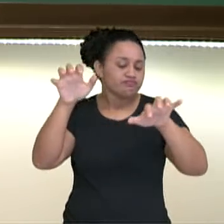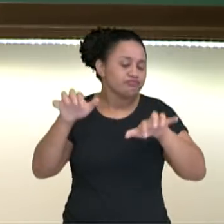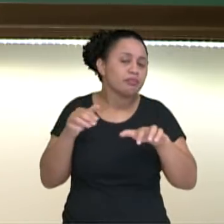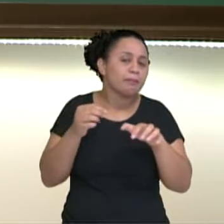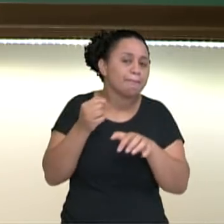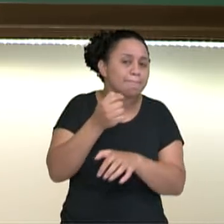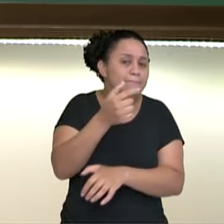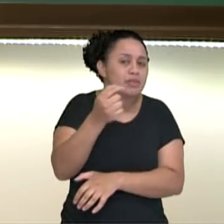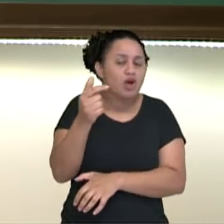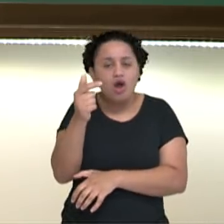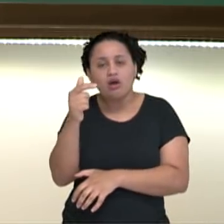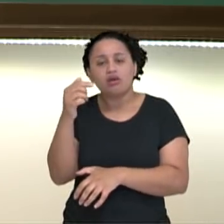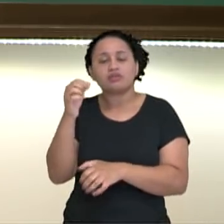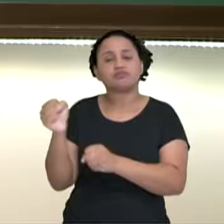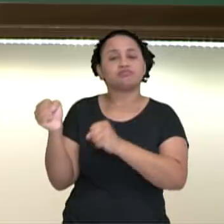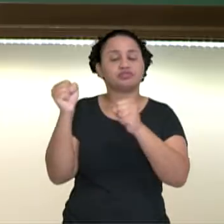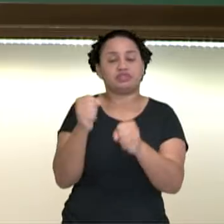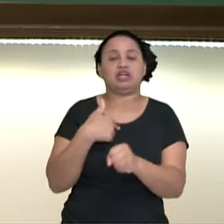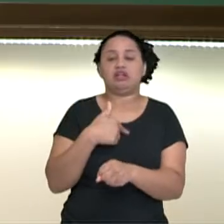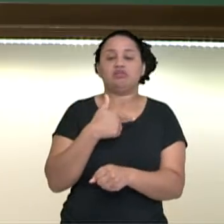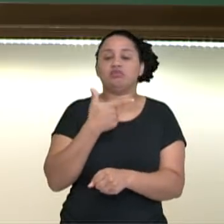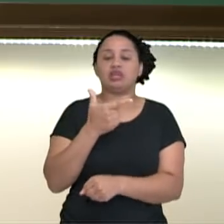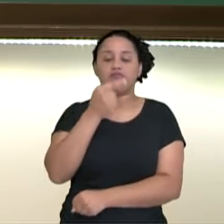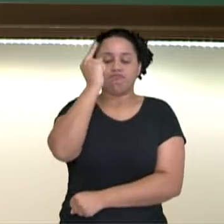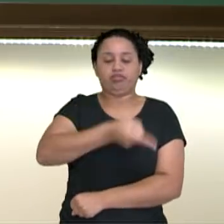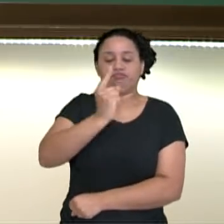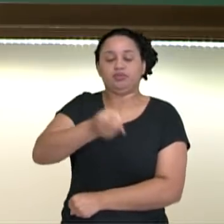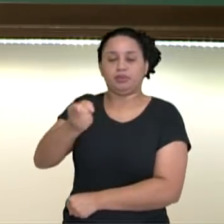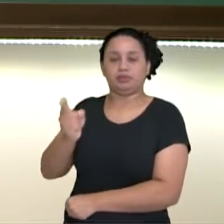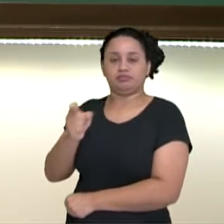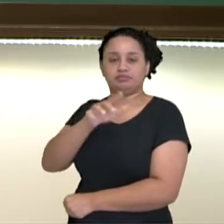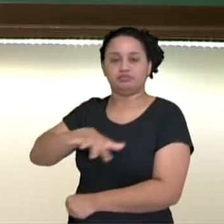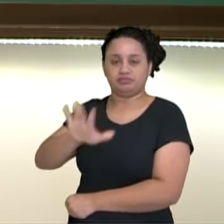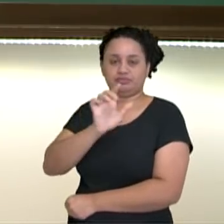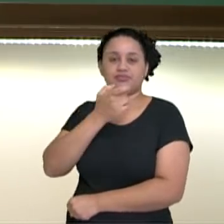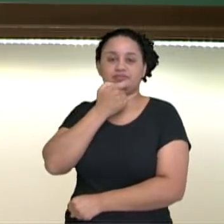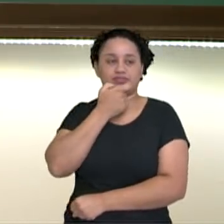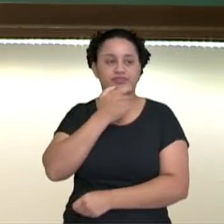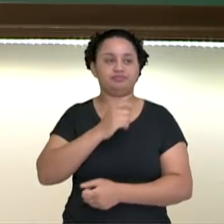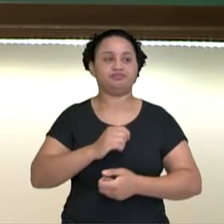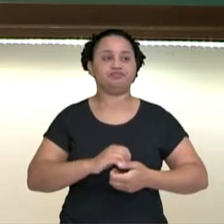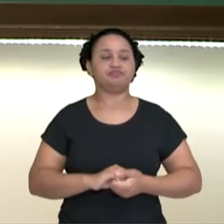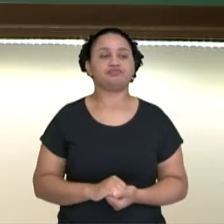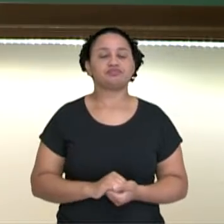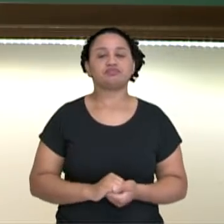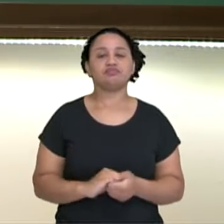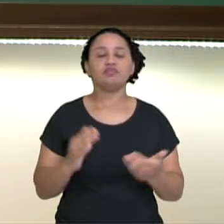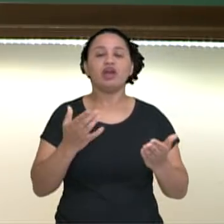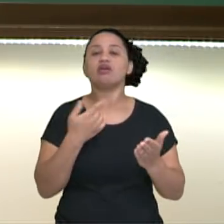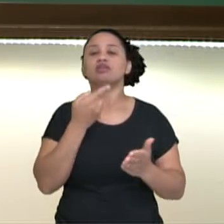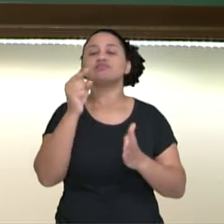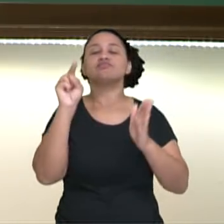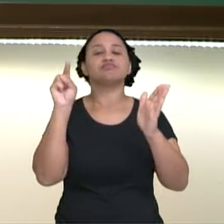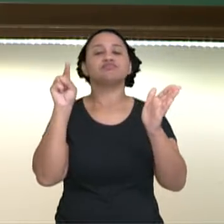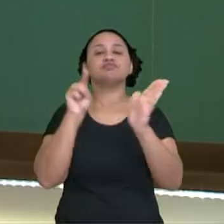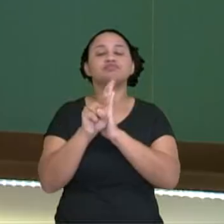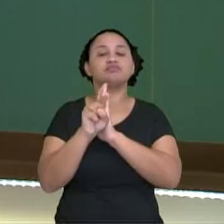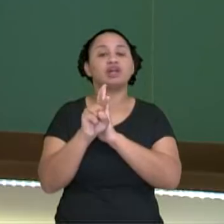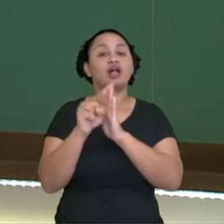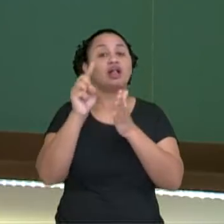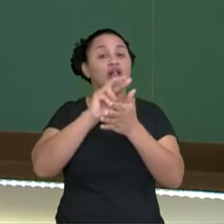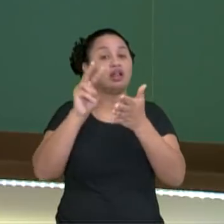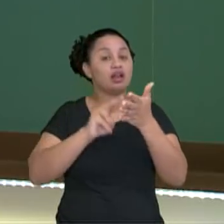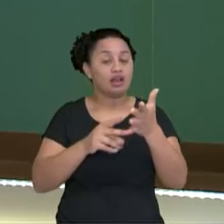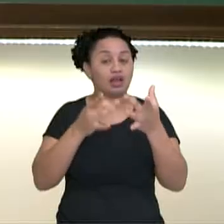conseguir, né, ter uma grande autoridade dentro da Inglaterra. Vamos aqui para o nosso quiz. Leiam